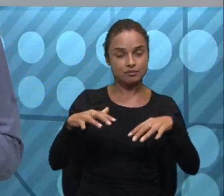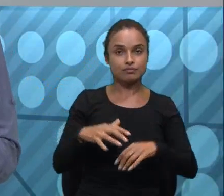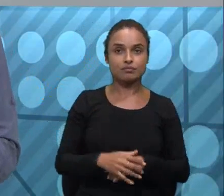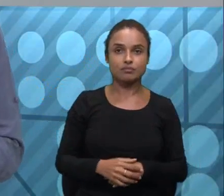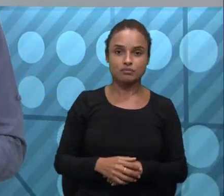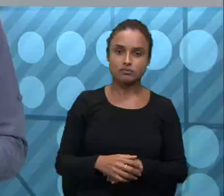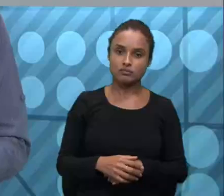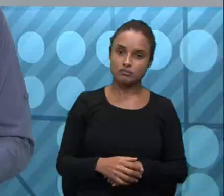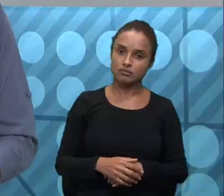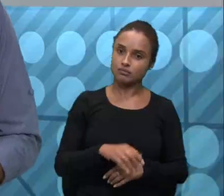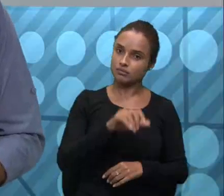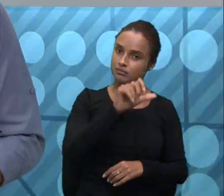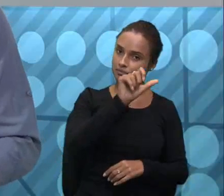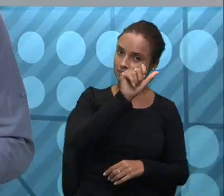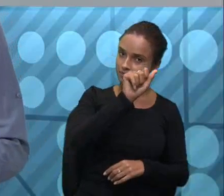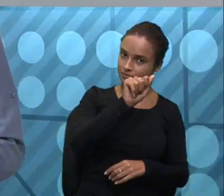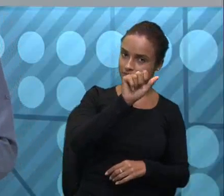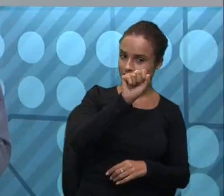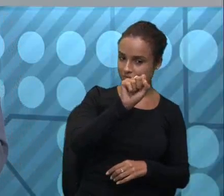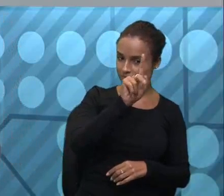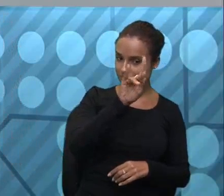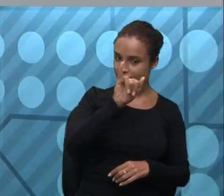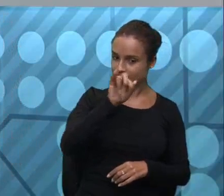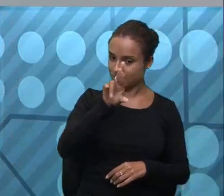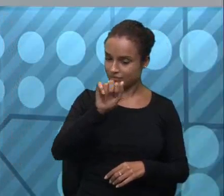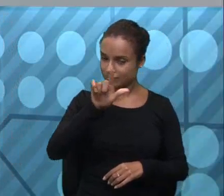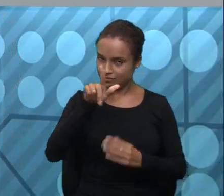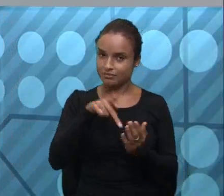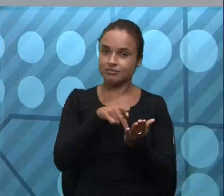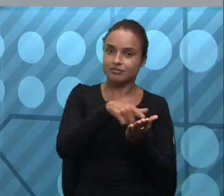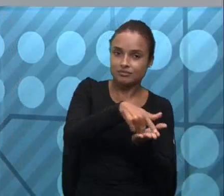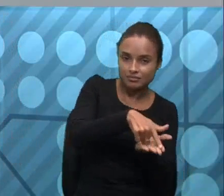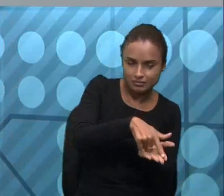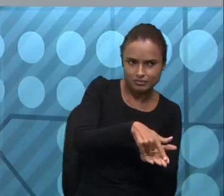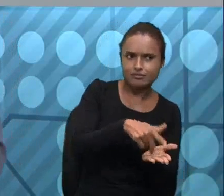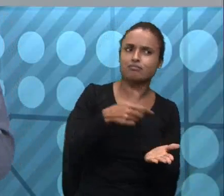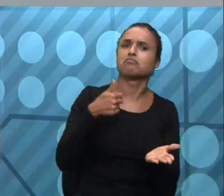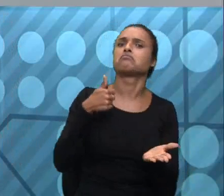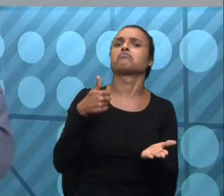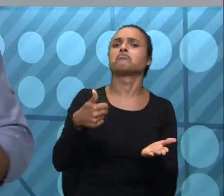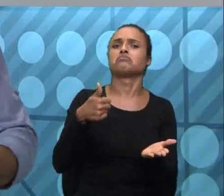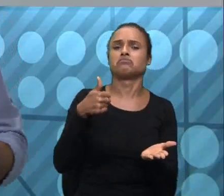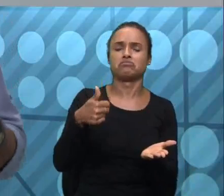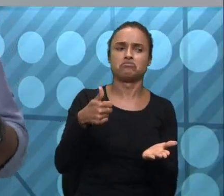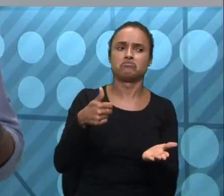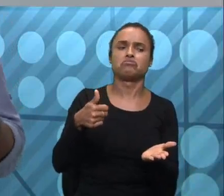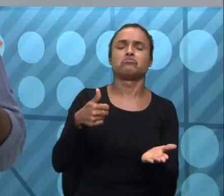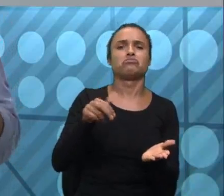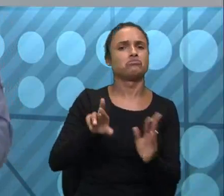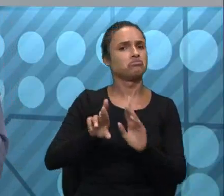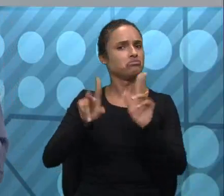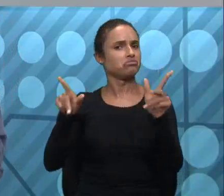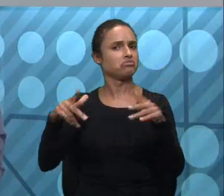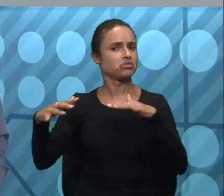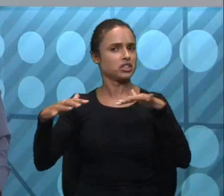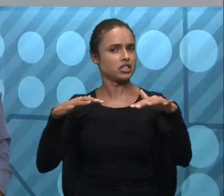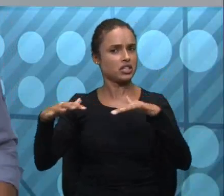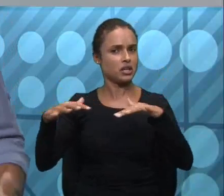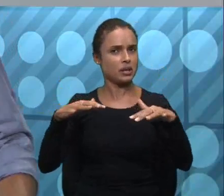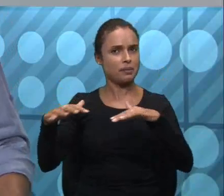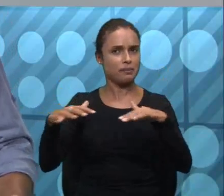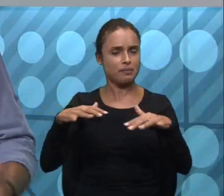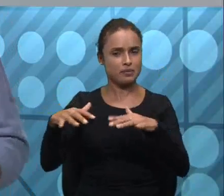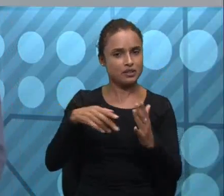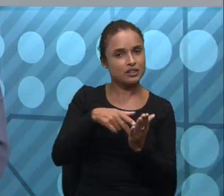na ginástica, Polo do Piauí. Ótimo exemplo também, bem diferente e da nossa